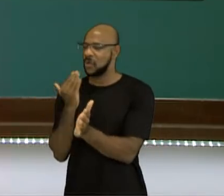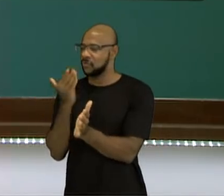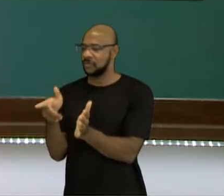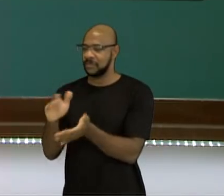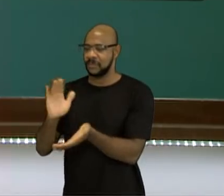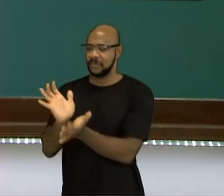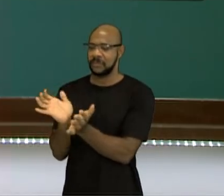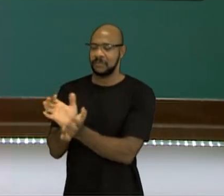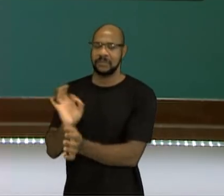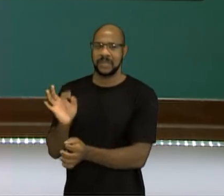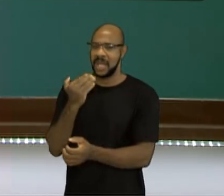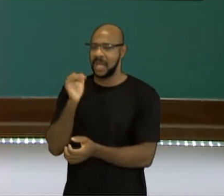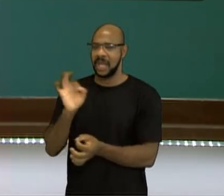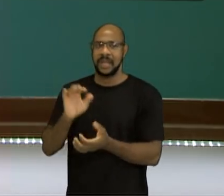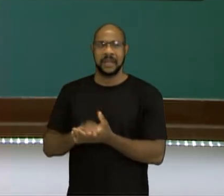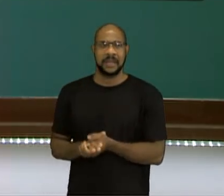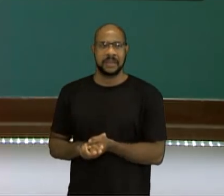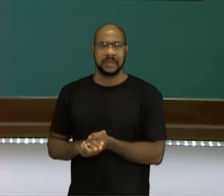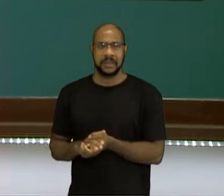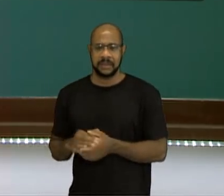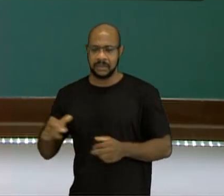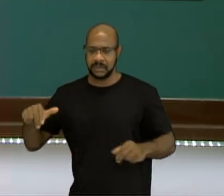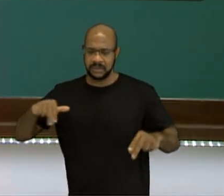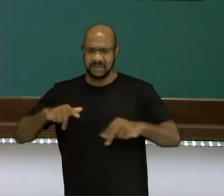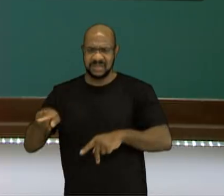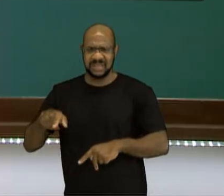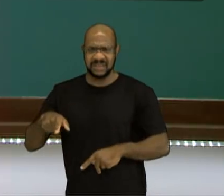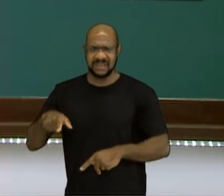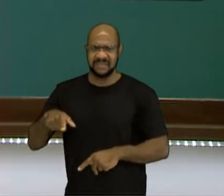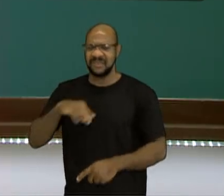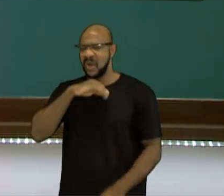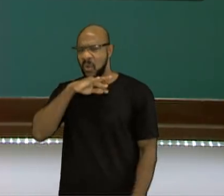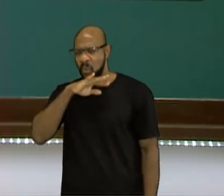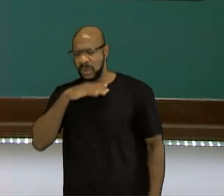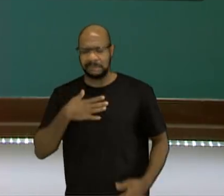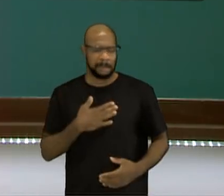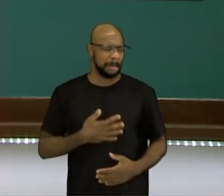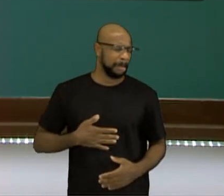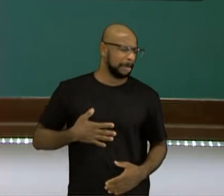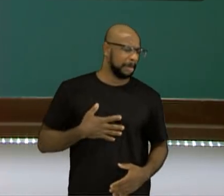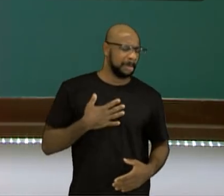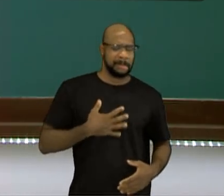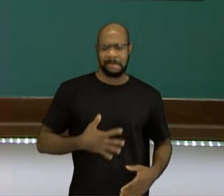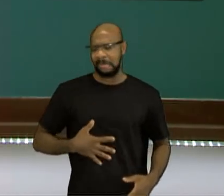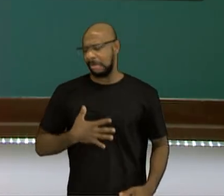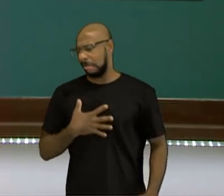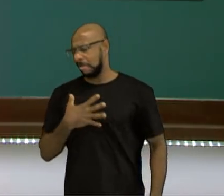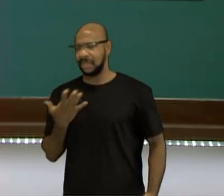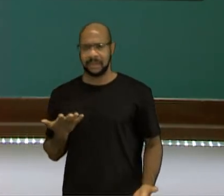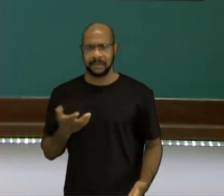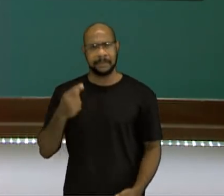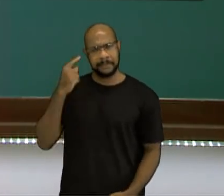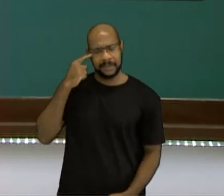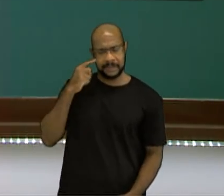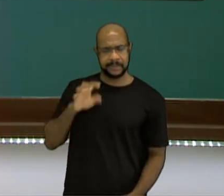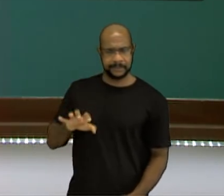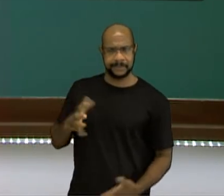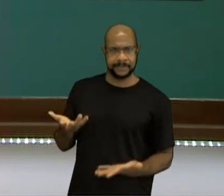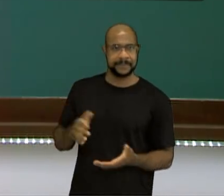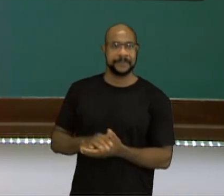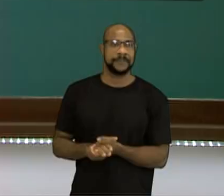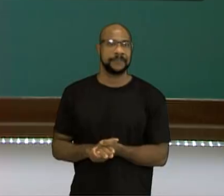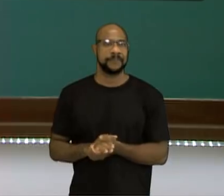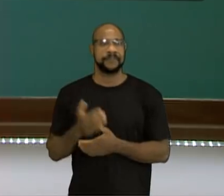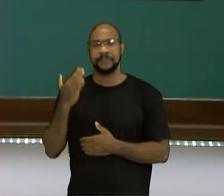Um dia. E daí? Isso vai fazer mal para eles? O que você acha? Qual que é a sua opinião? Pensa sobre isso. Vamos lá. Olha